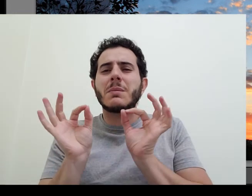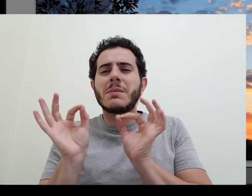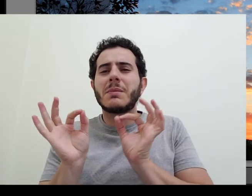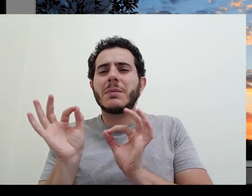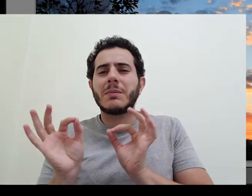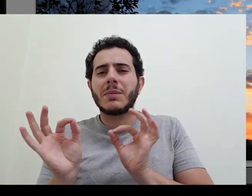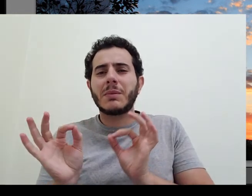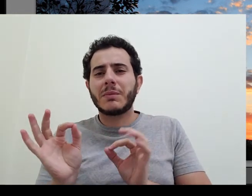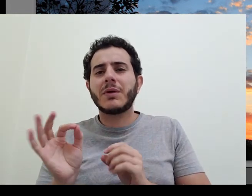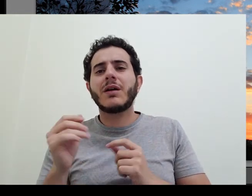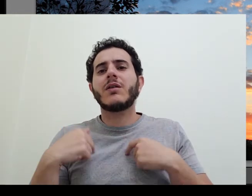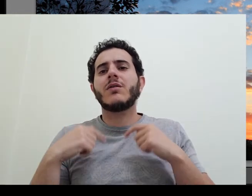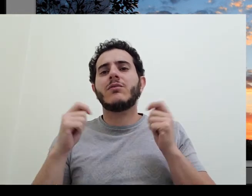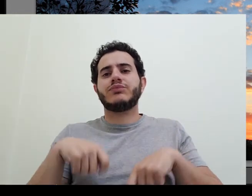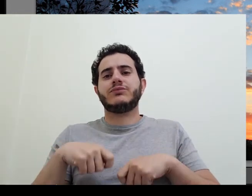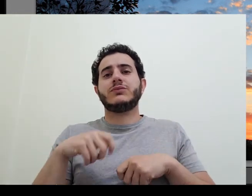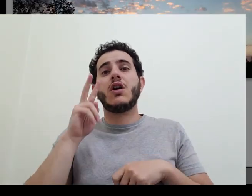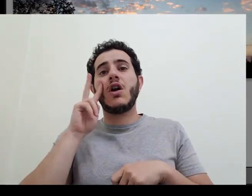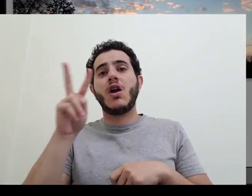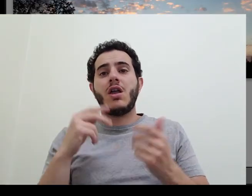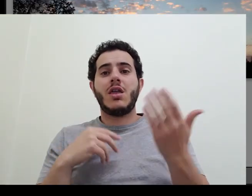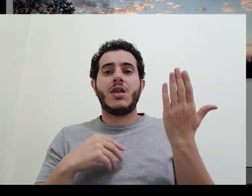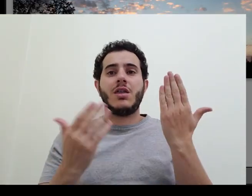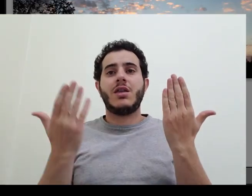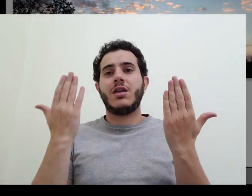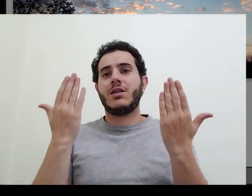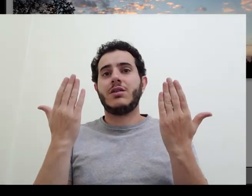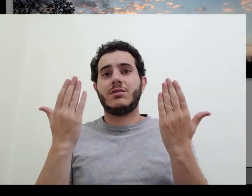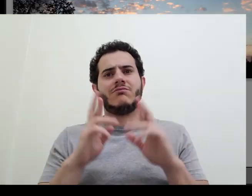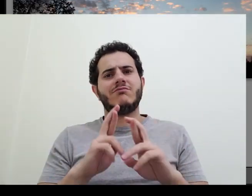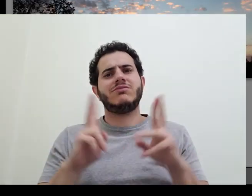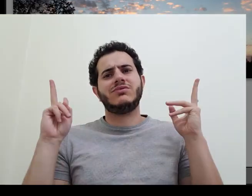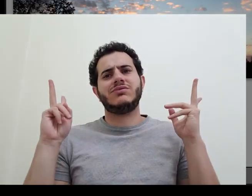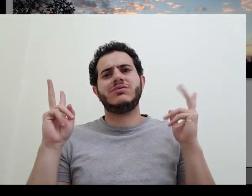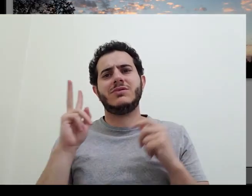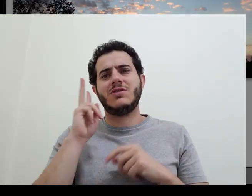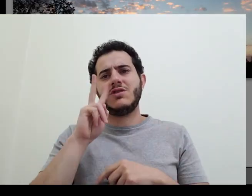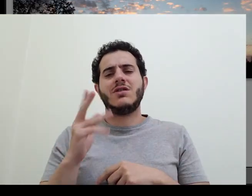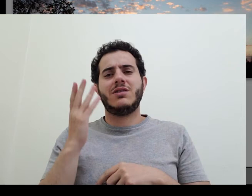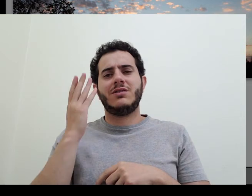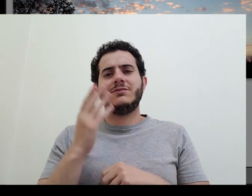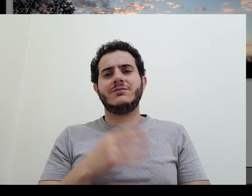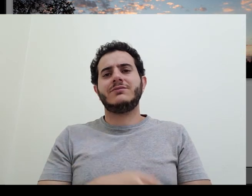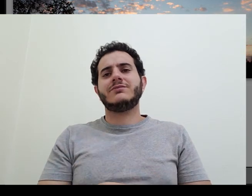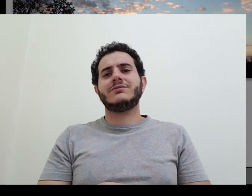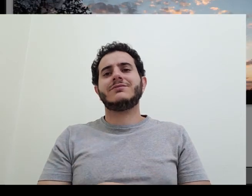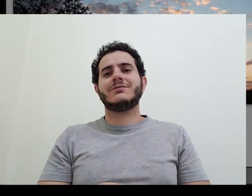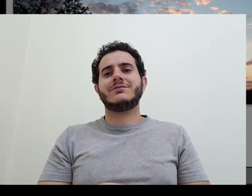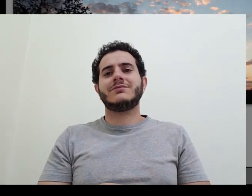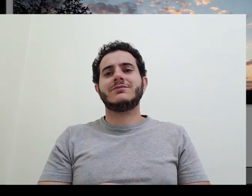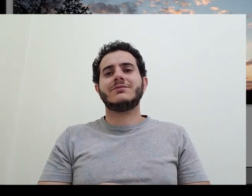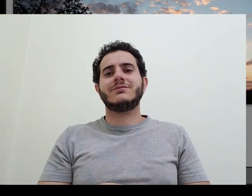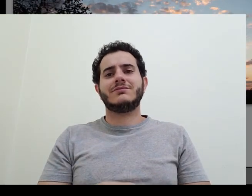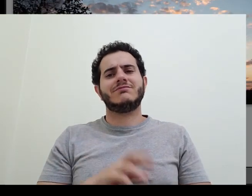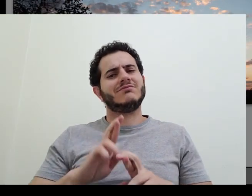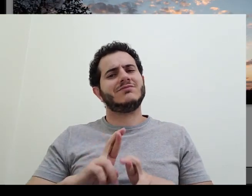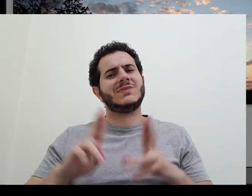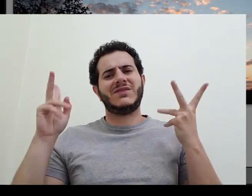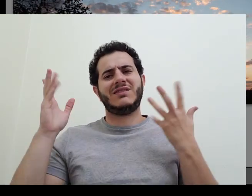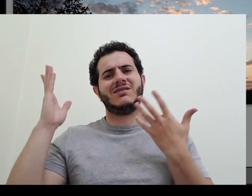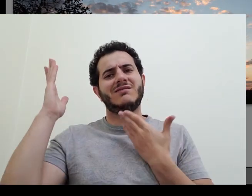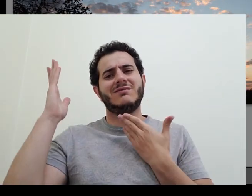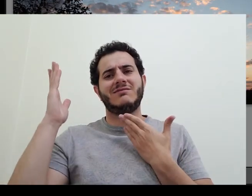básico, eu boto um antes e depois, olha a diferença que já dá. Vou até fechar um pouquinho esse painel para a foto ficar maior aqui, ó. Olha